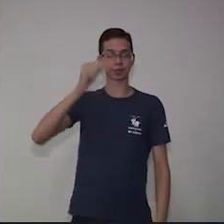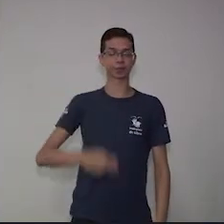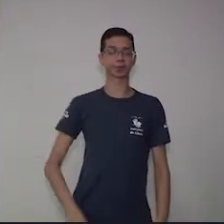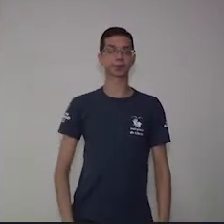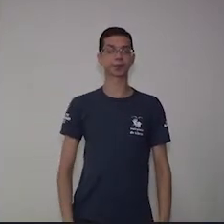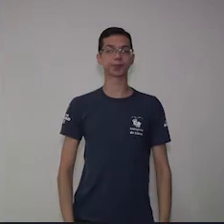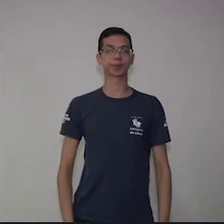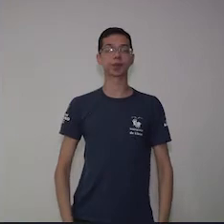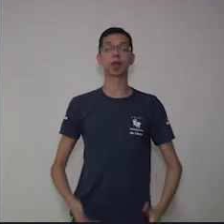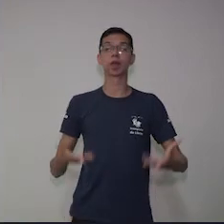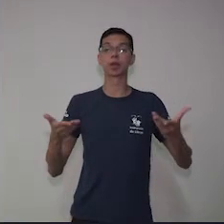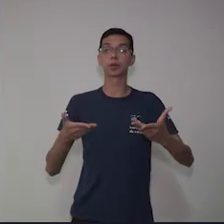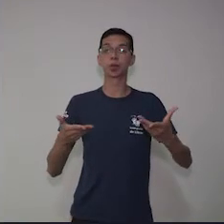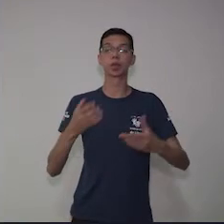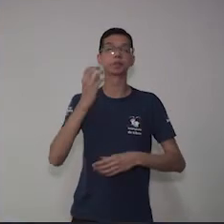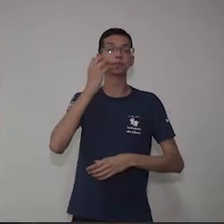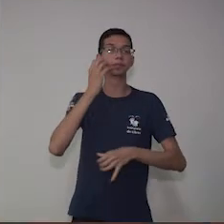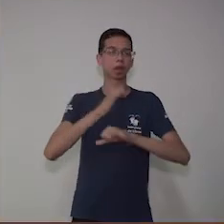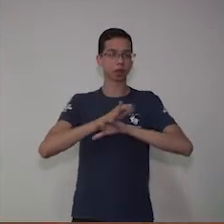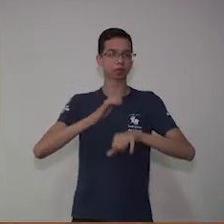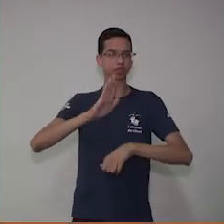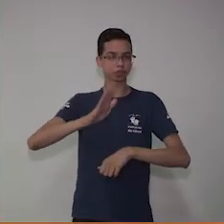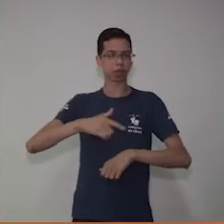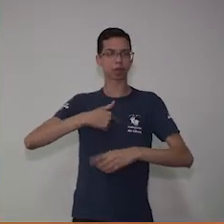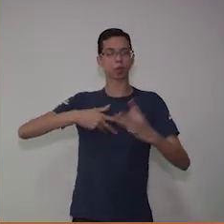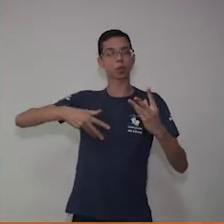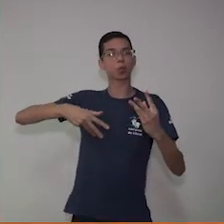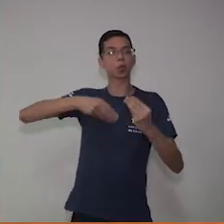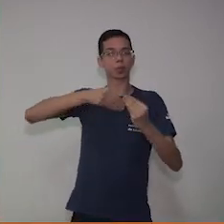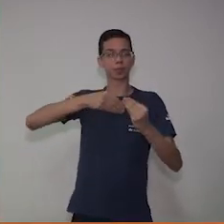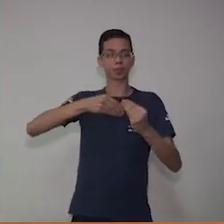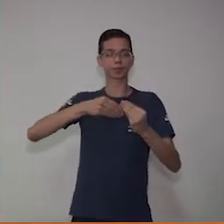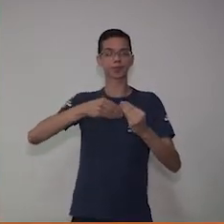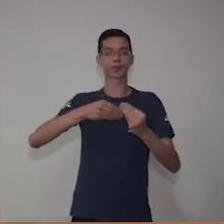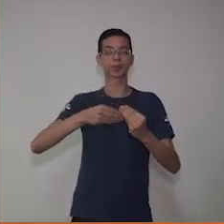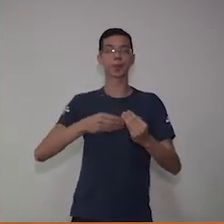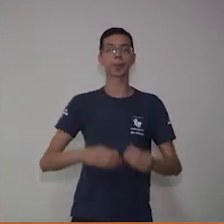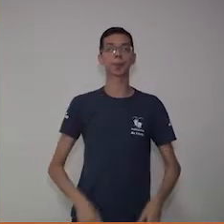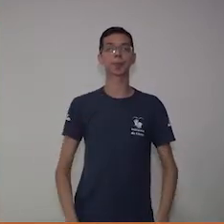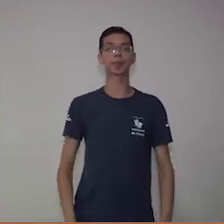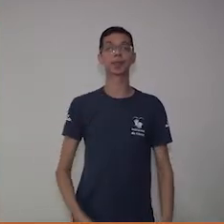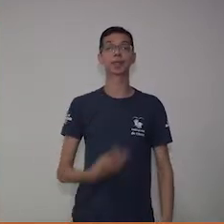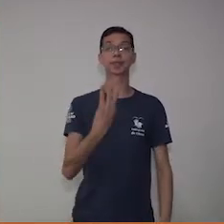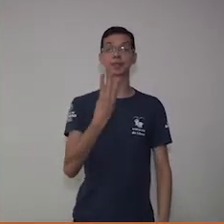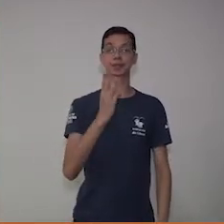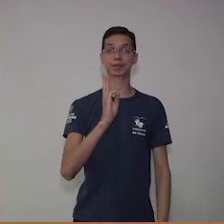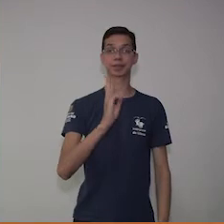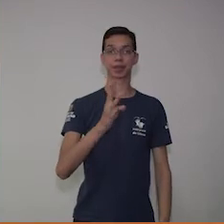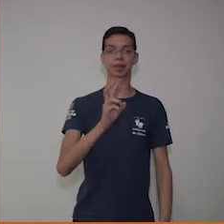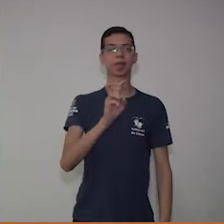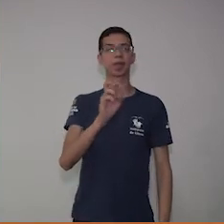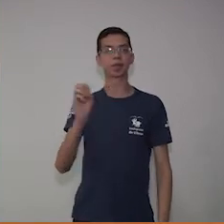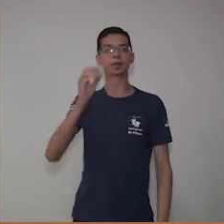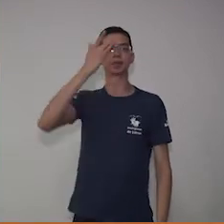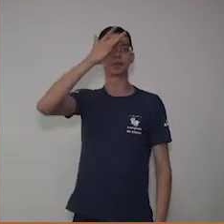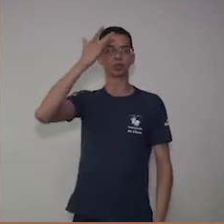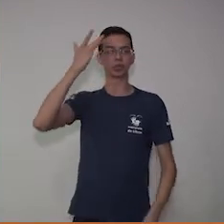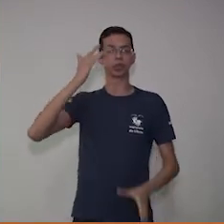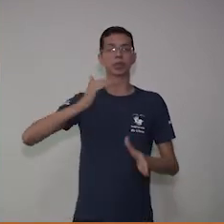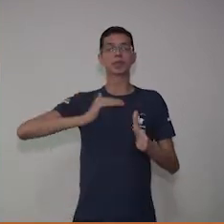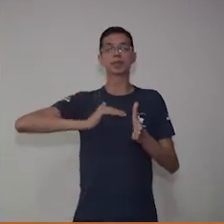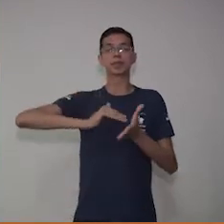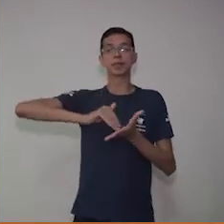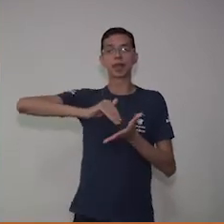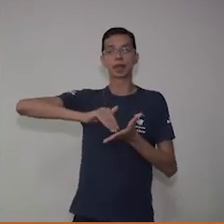Apenas para complementar o anúncio do prefeito, as 3.500 pessoas da Secretaria Municipal de Assistência Social são aquelas